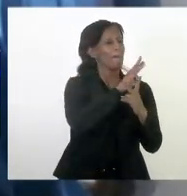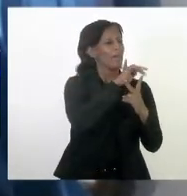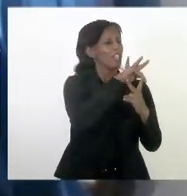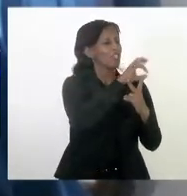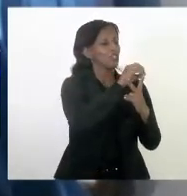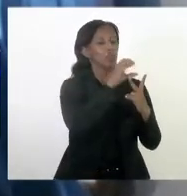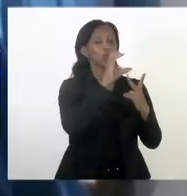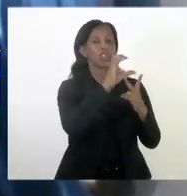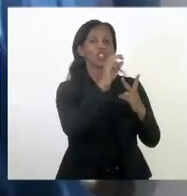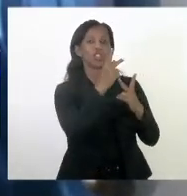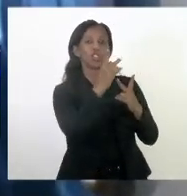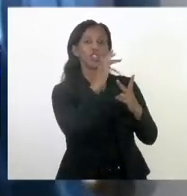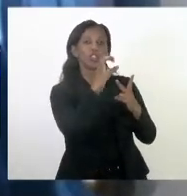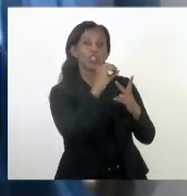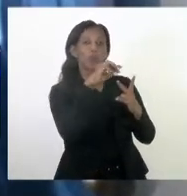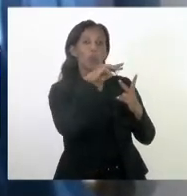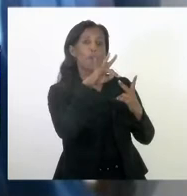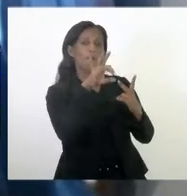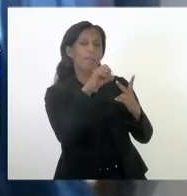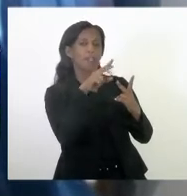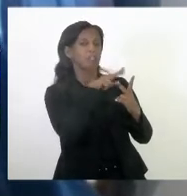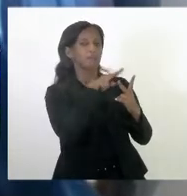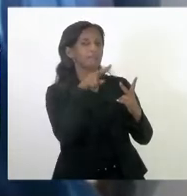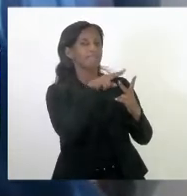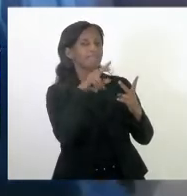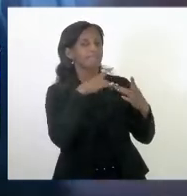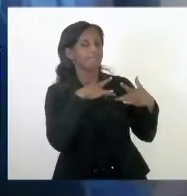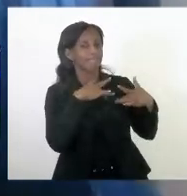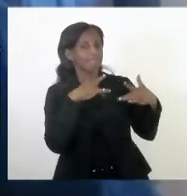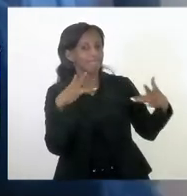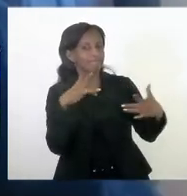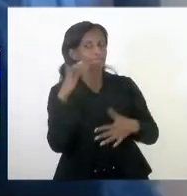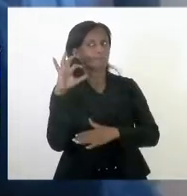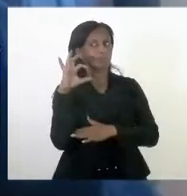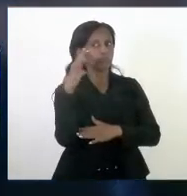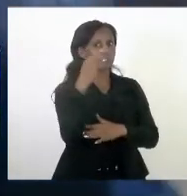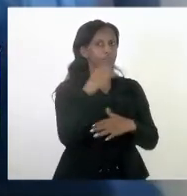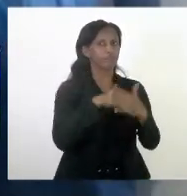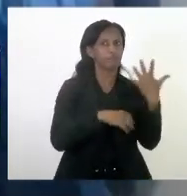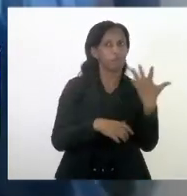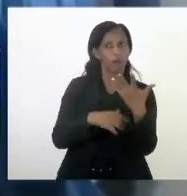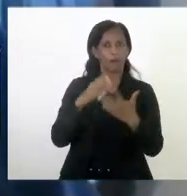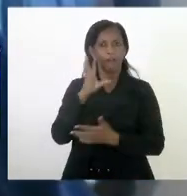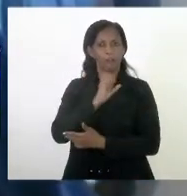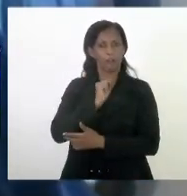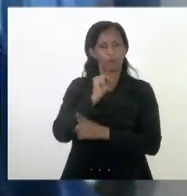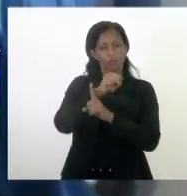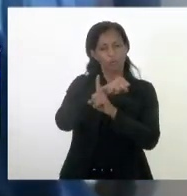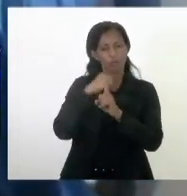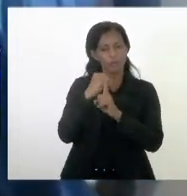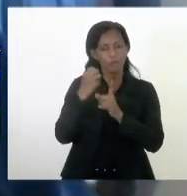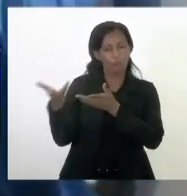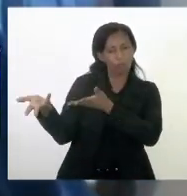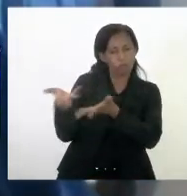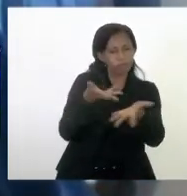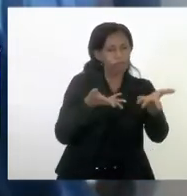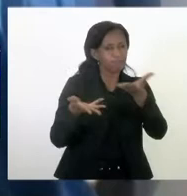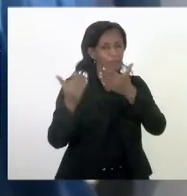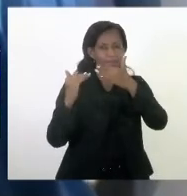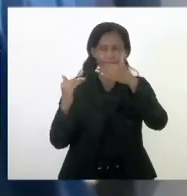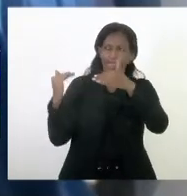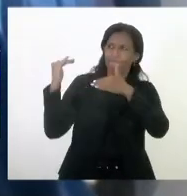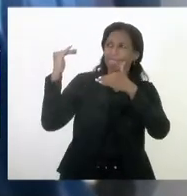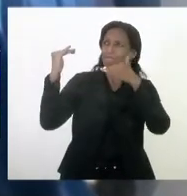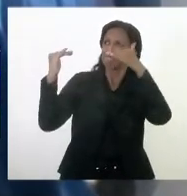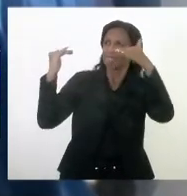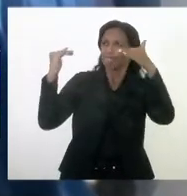dois representam o sentimento ecológico, a solidariedade social no mais alto nível. Temos sempre que lembrar